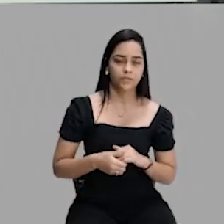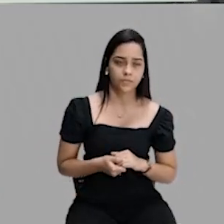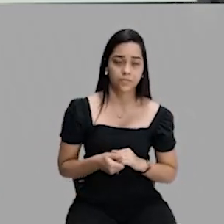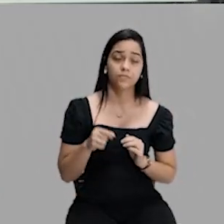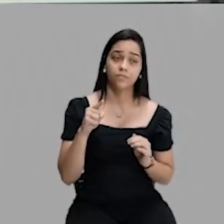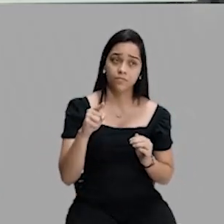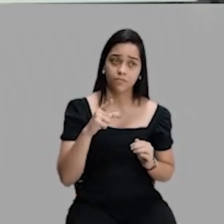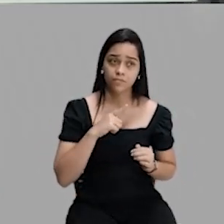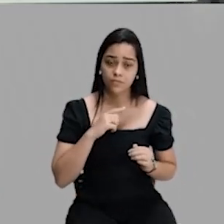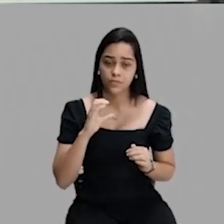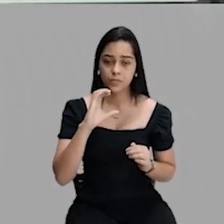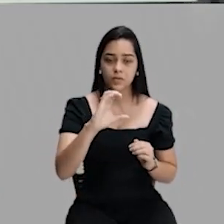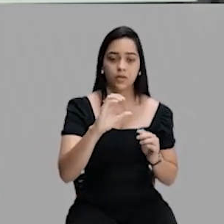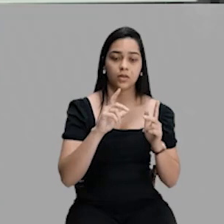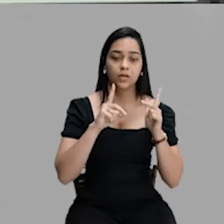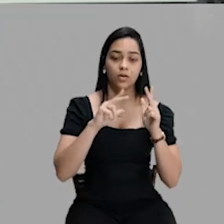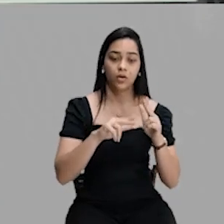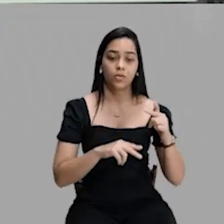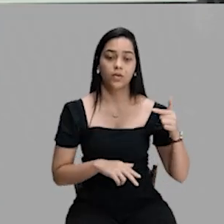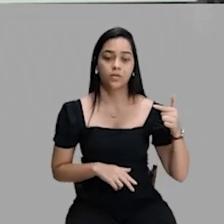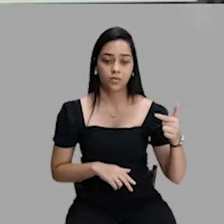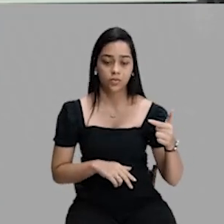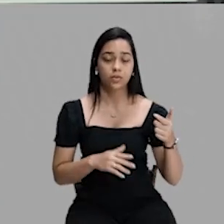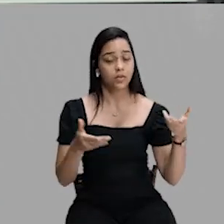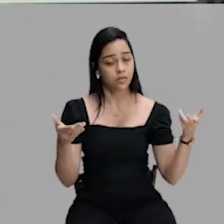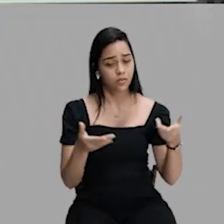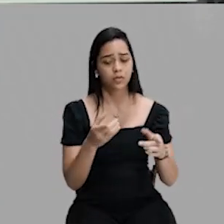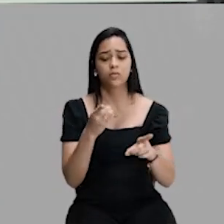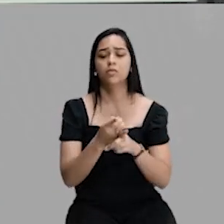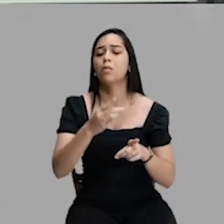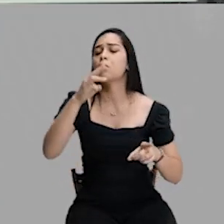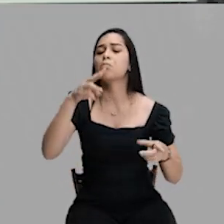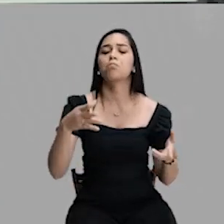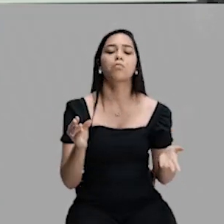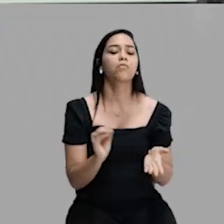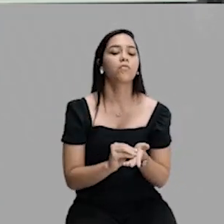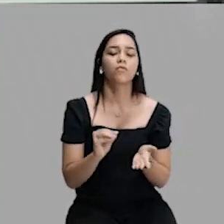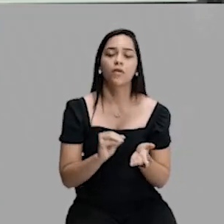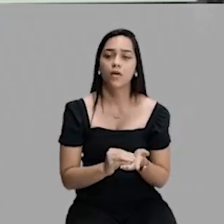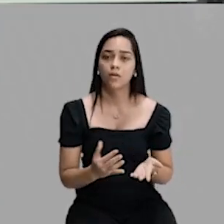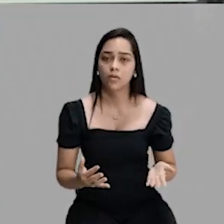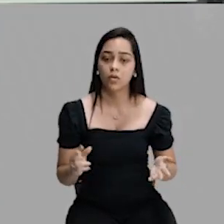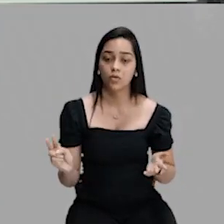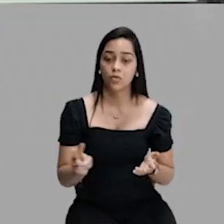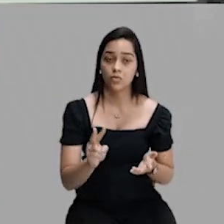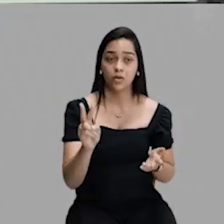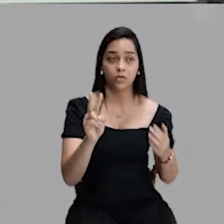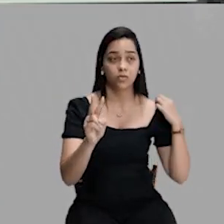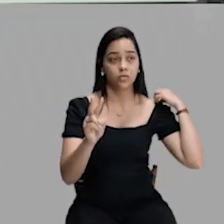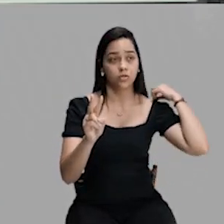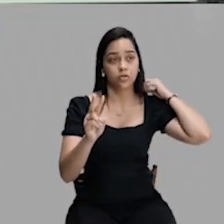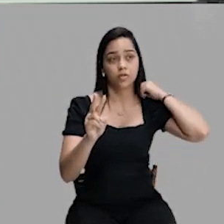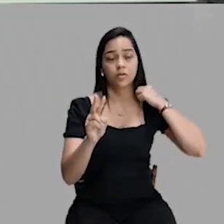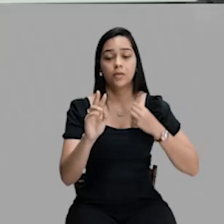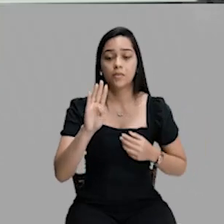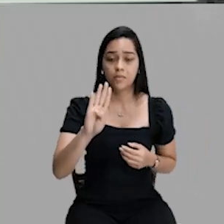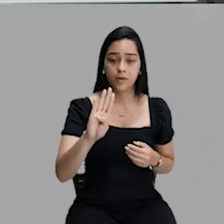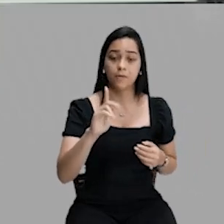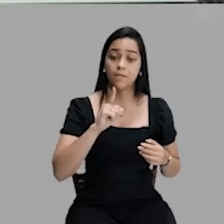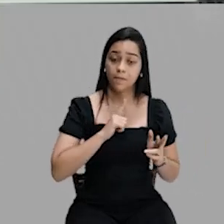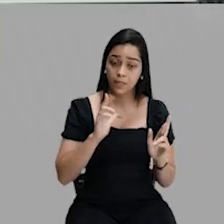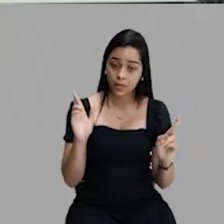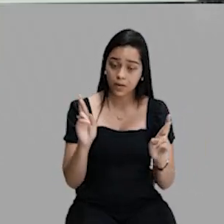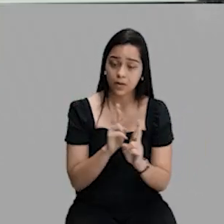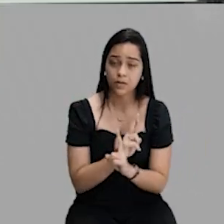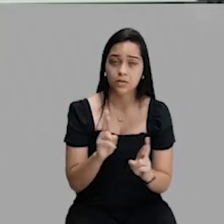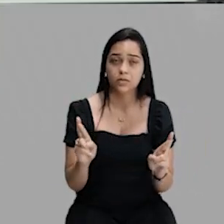Então, você tem um C igual a 2. Falta encontrar quem? Falta encontrar o valor de B. Ora, nós temos essa